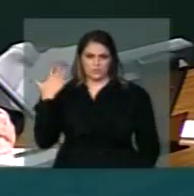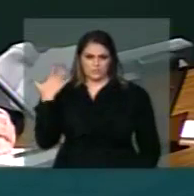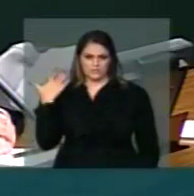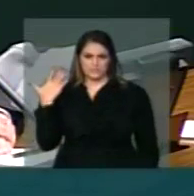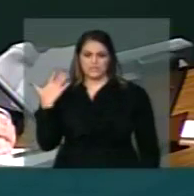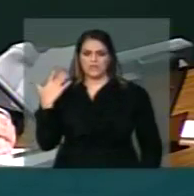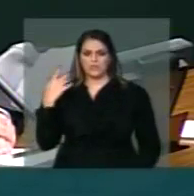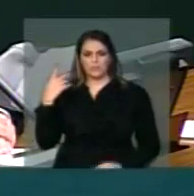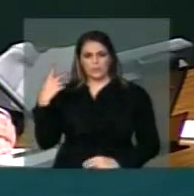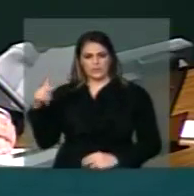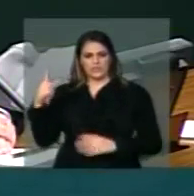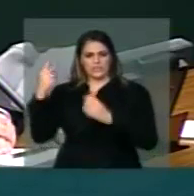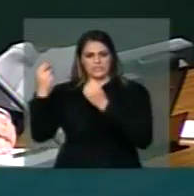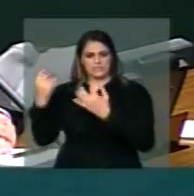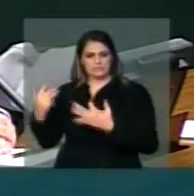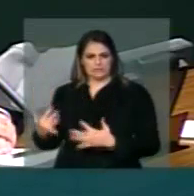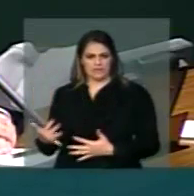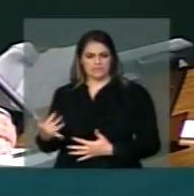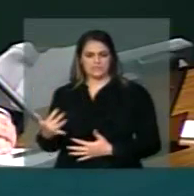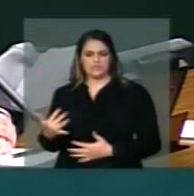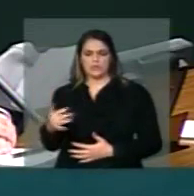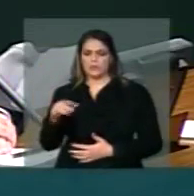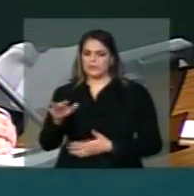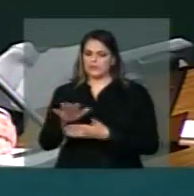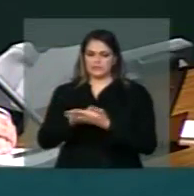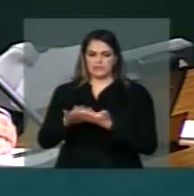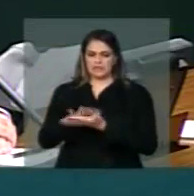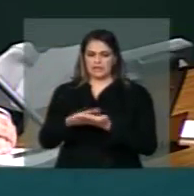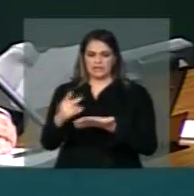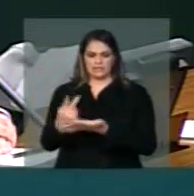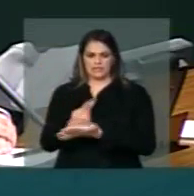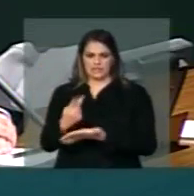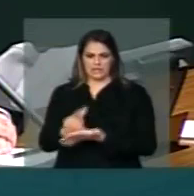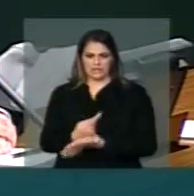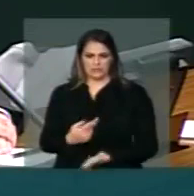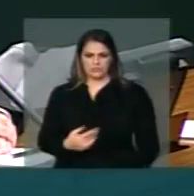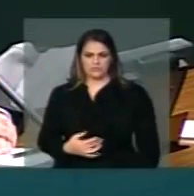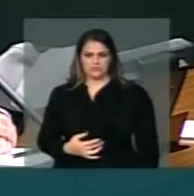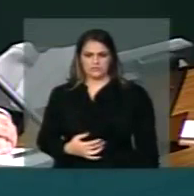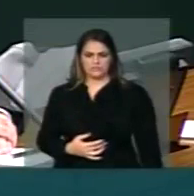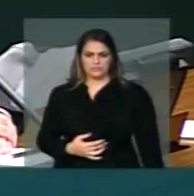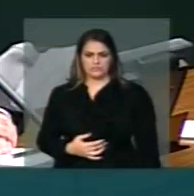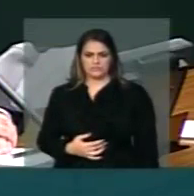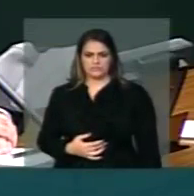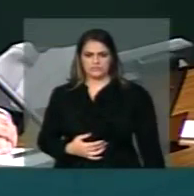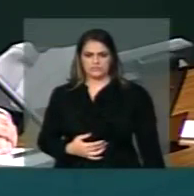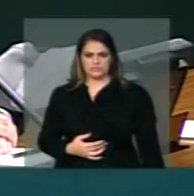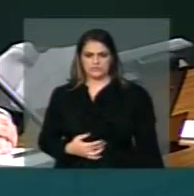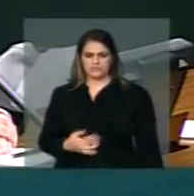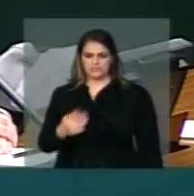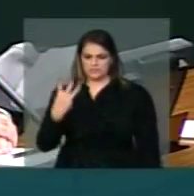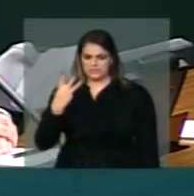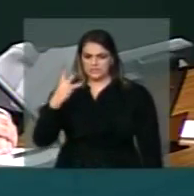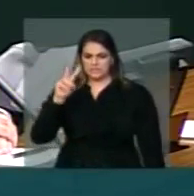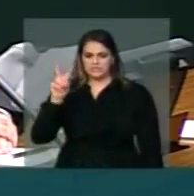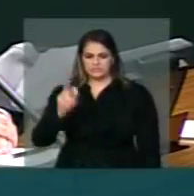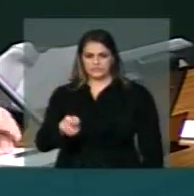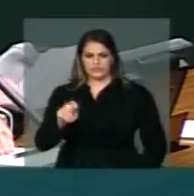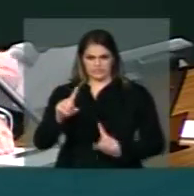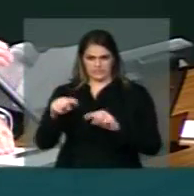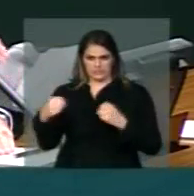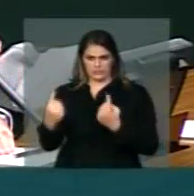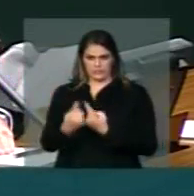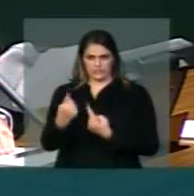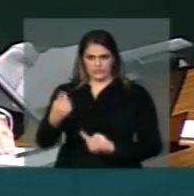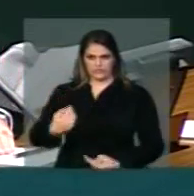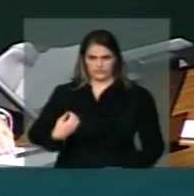das explicações do senhor Pedro Barusco, é que nada ali podia ser imputado a ele. Pelo menos nas três explicações das três reuniões que o